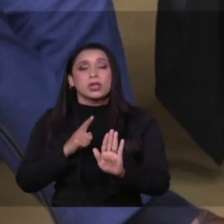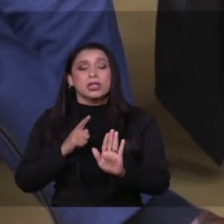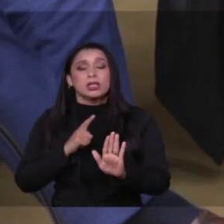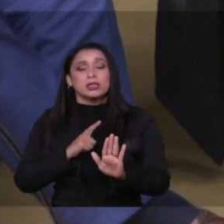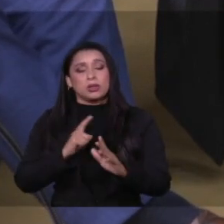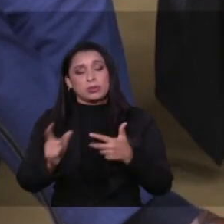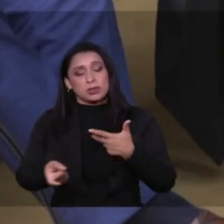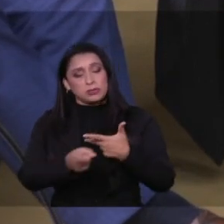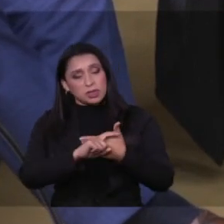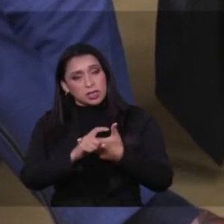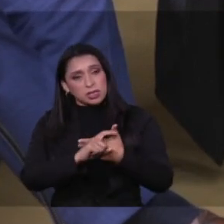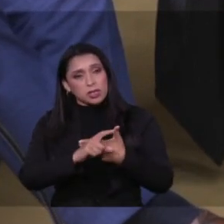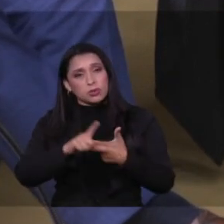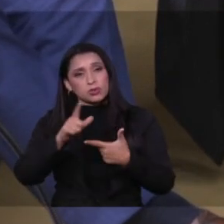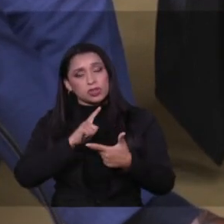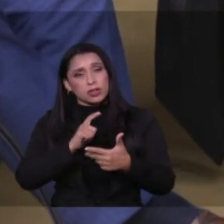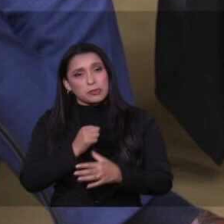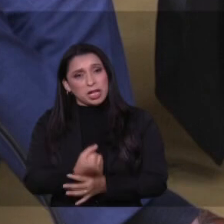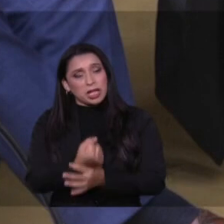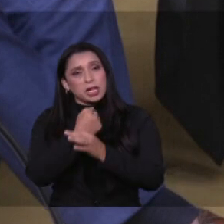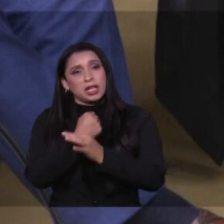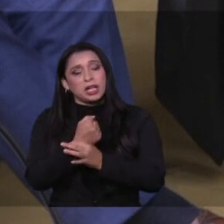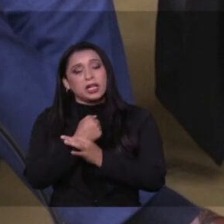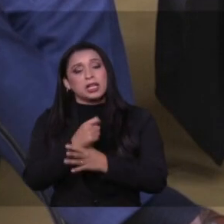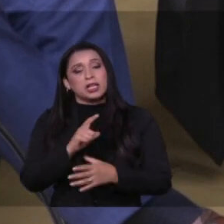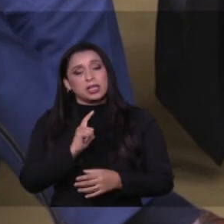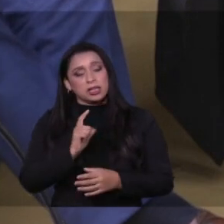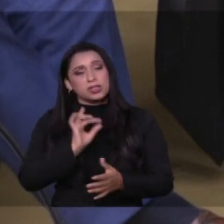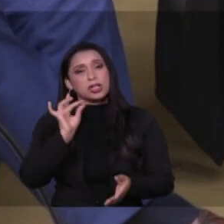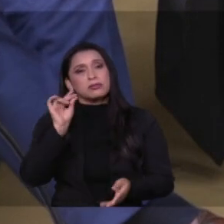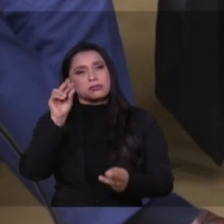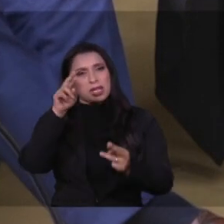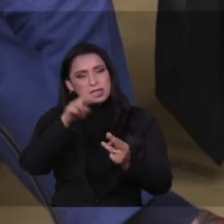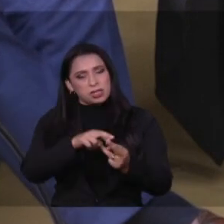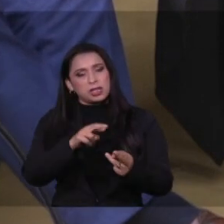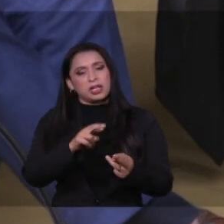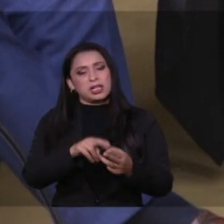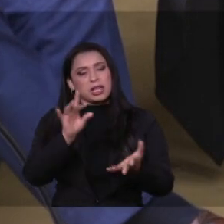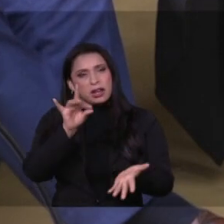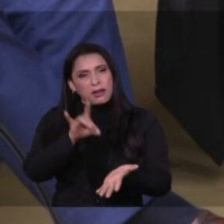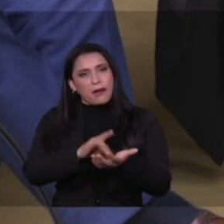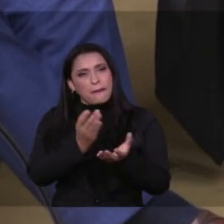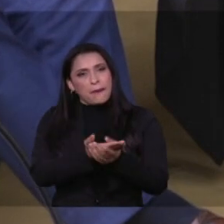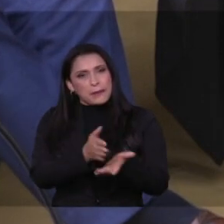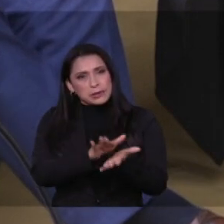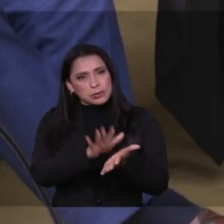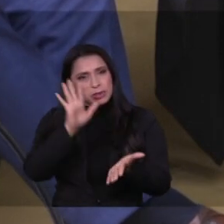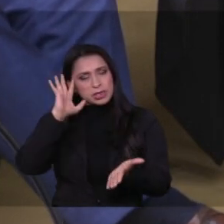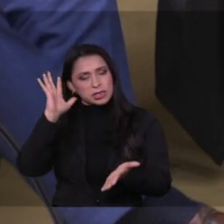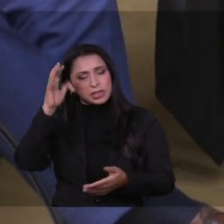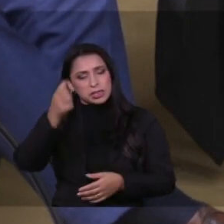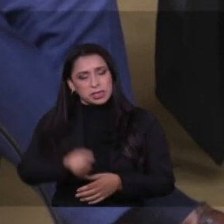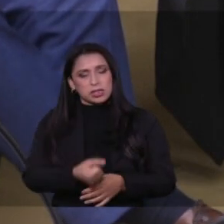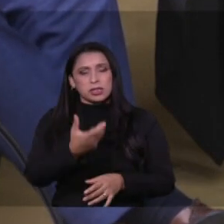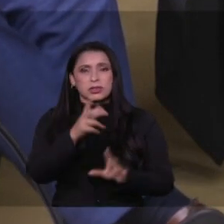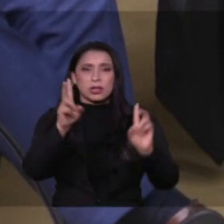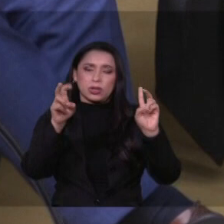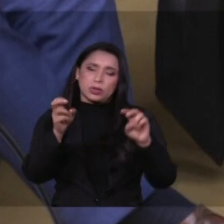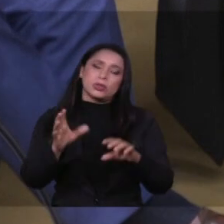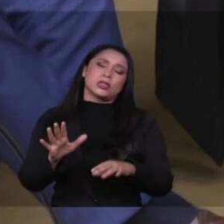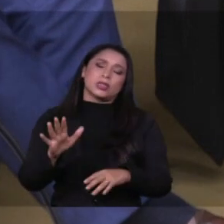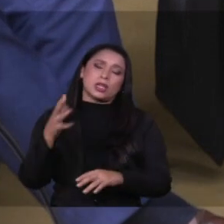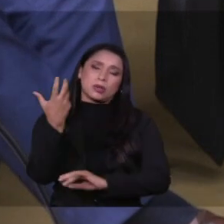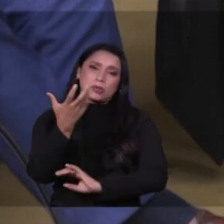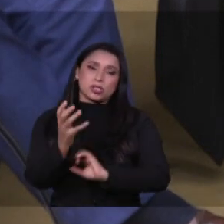Poder Executivo Federal no sentido de garantir racionalidade, eficácia e efetividade aos processos sancionatórios ambientais.